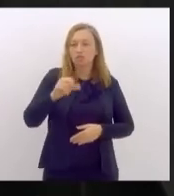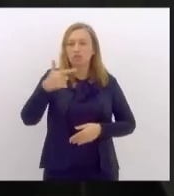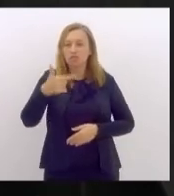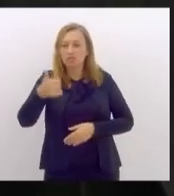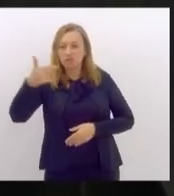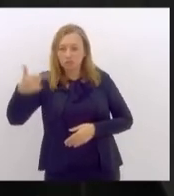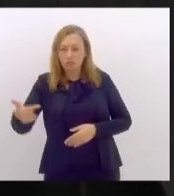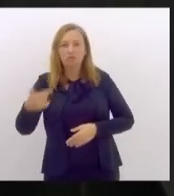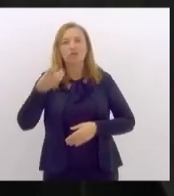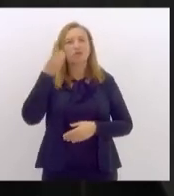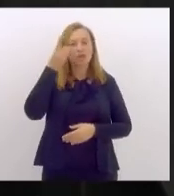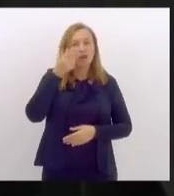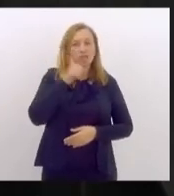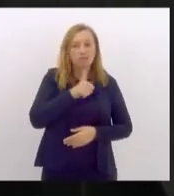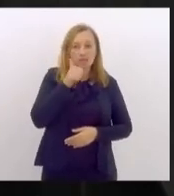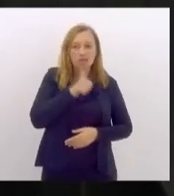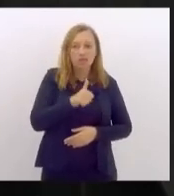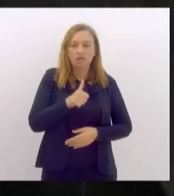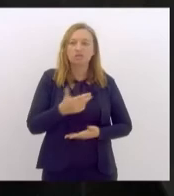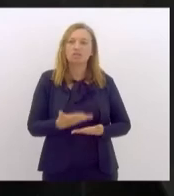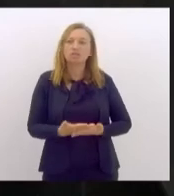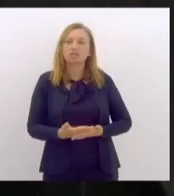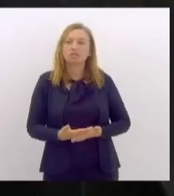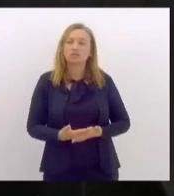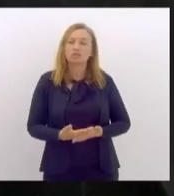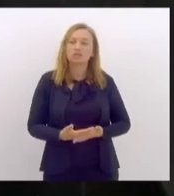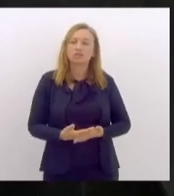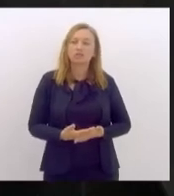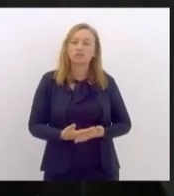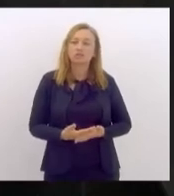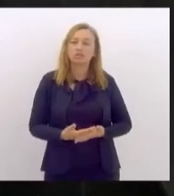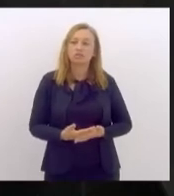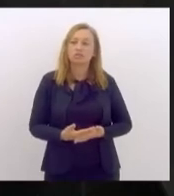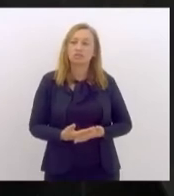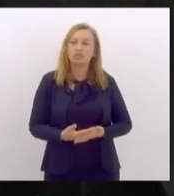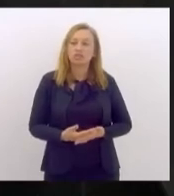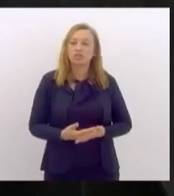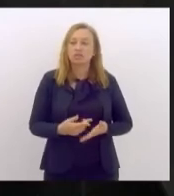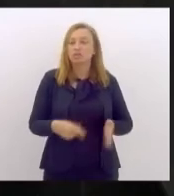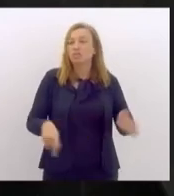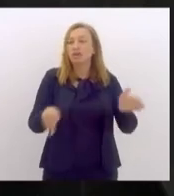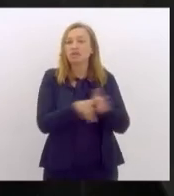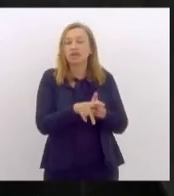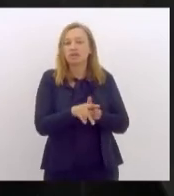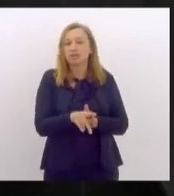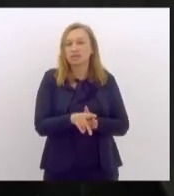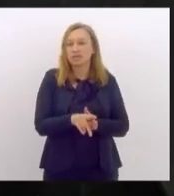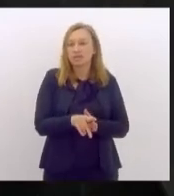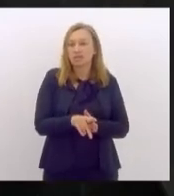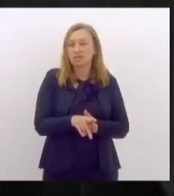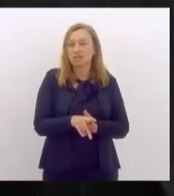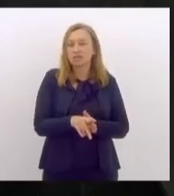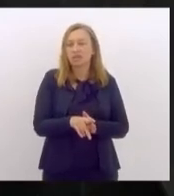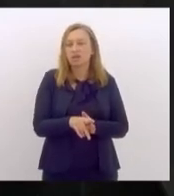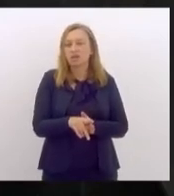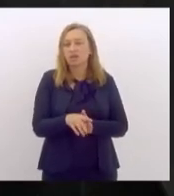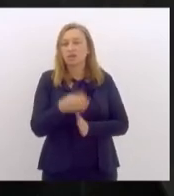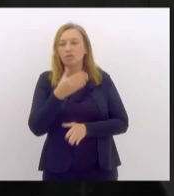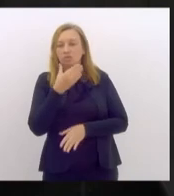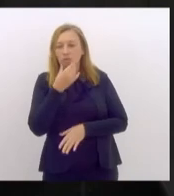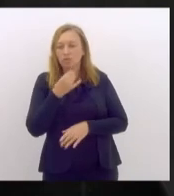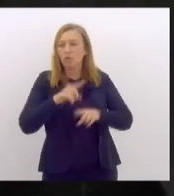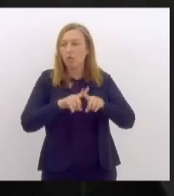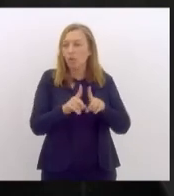as mulheres ainda serão consideradas Posses propriedades ou se elas são gestoras e